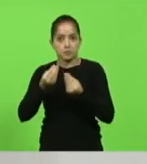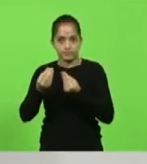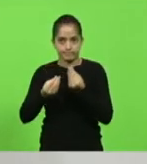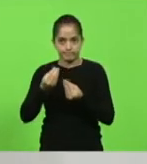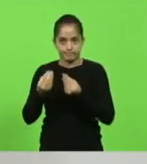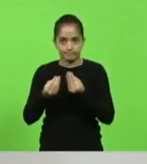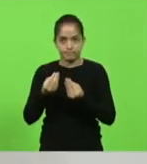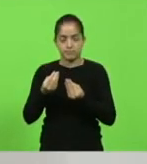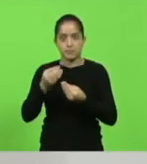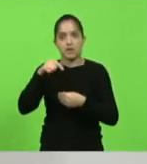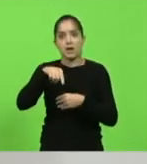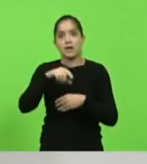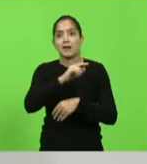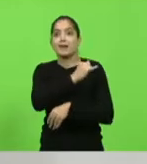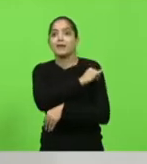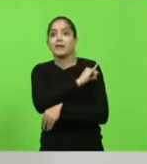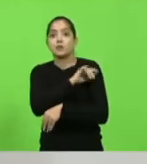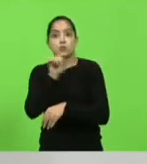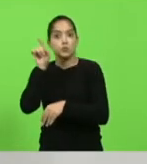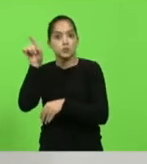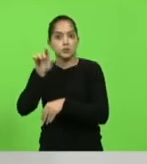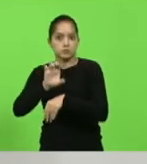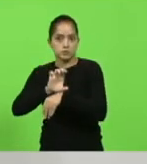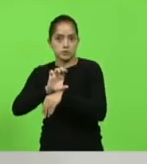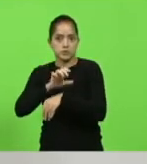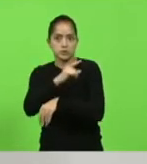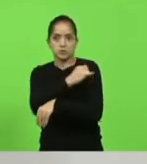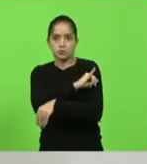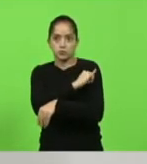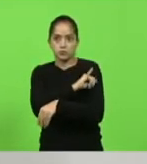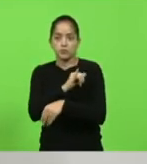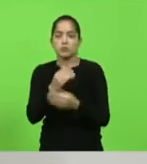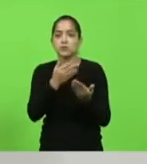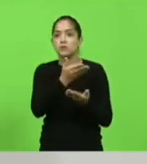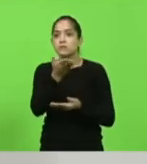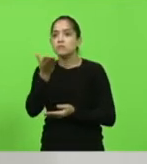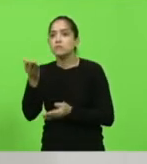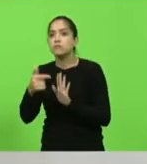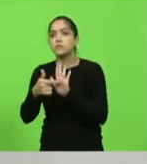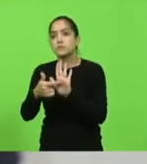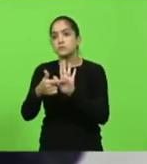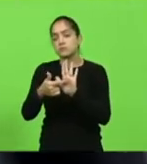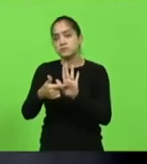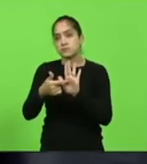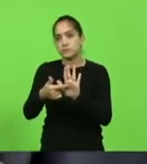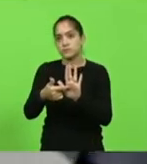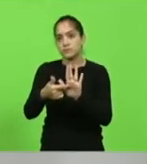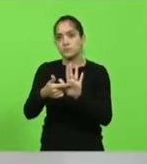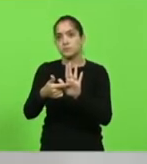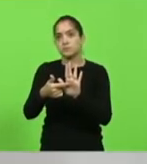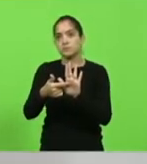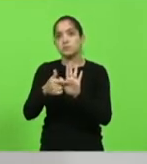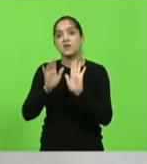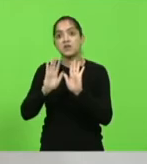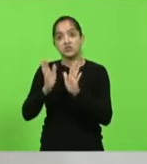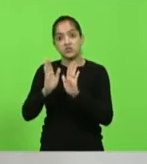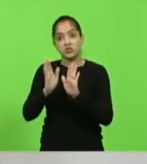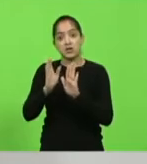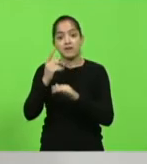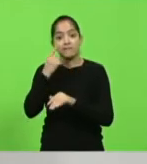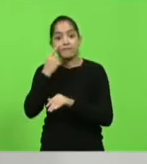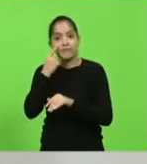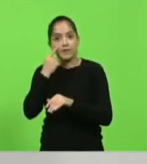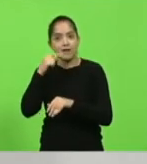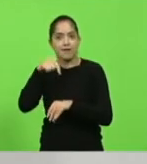a situação no Rio de Janeiro e dizer aos senhores que essa situação Nós já chegamos a